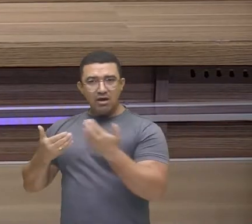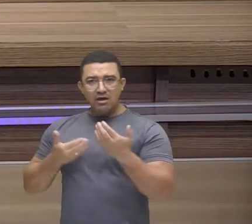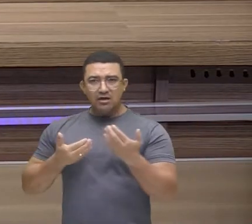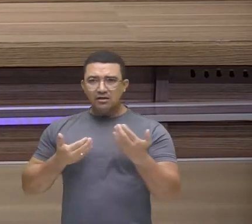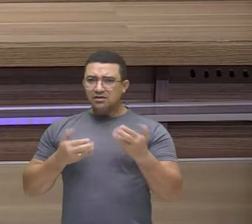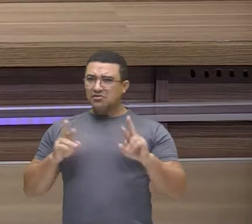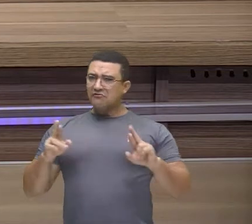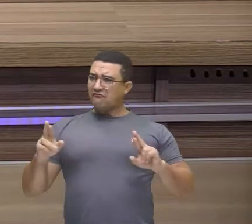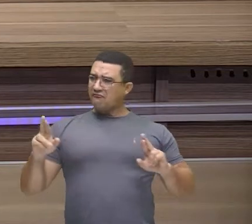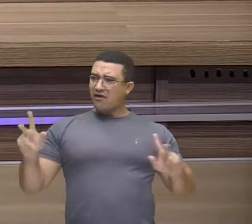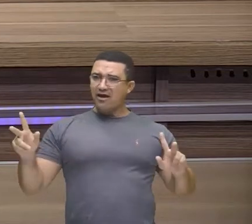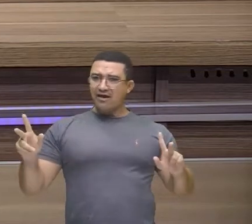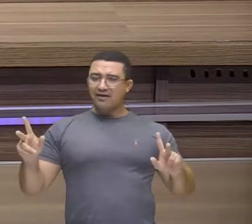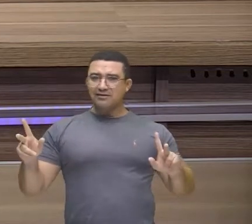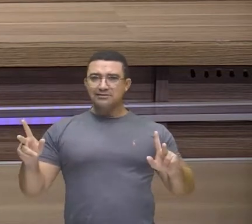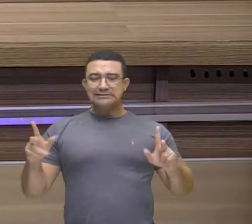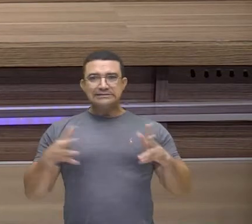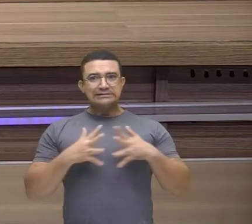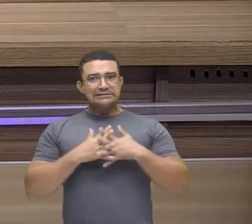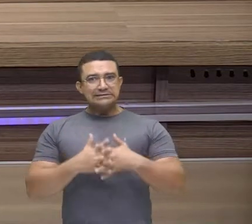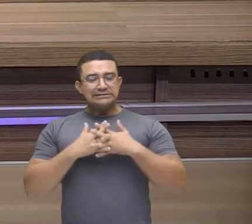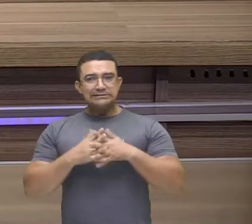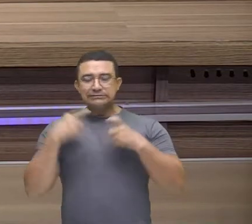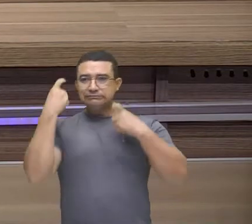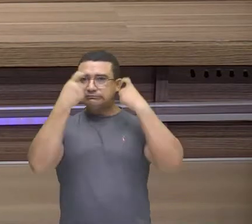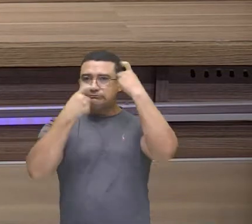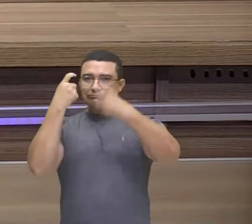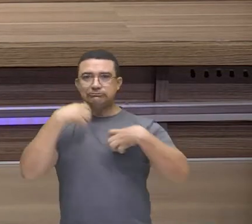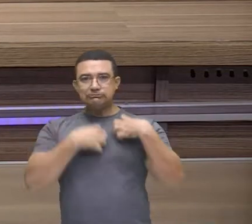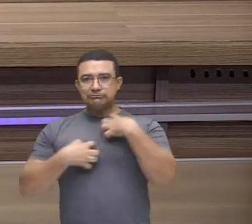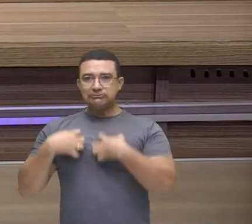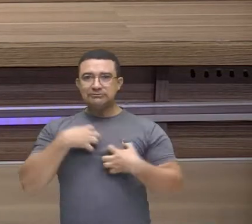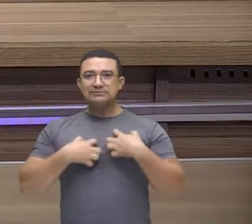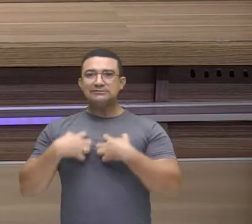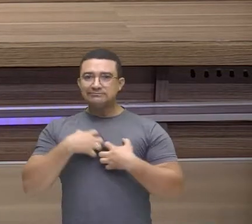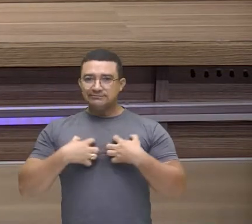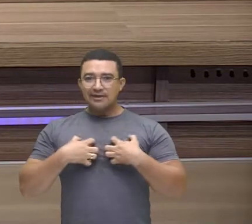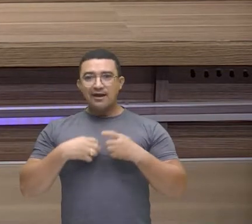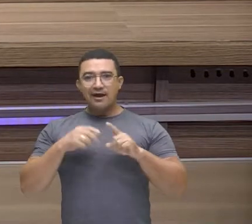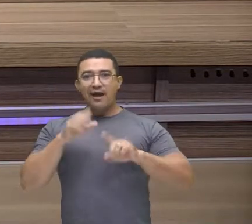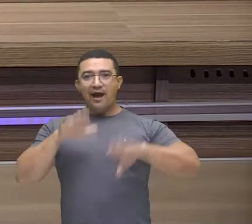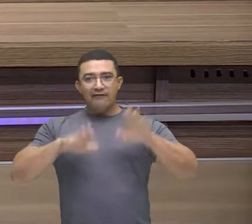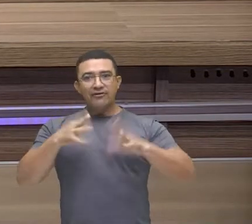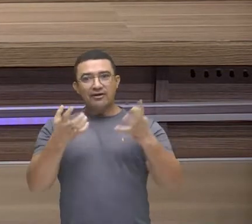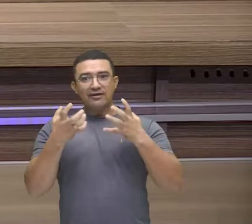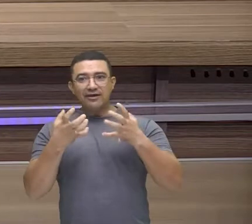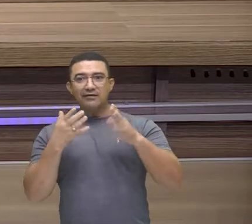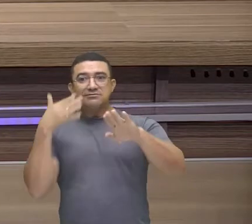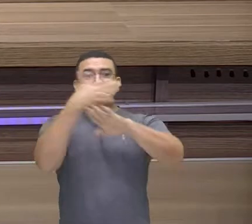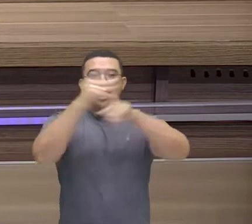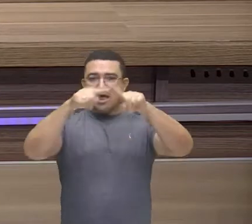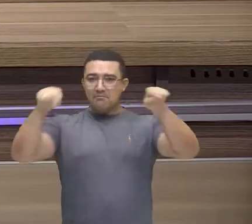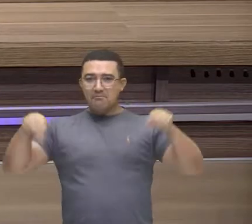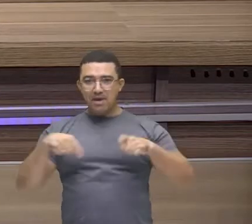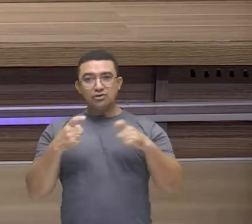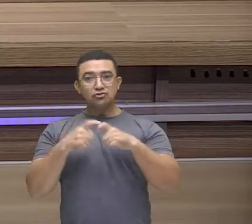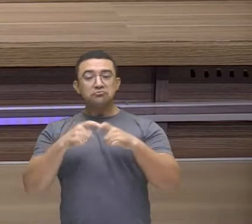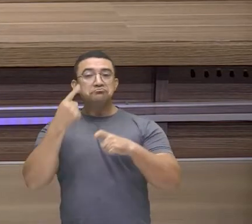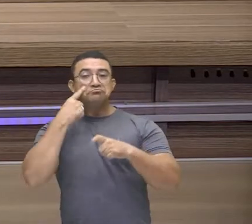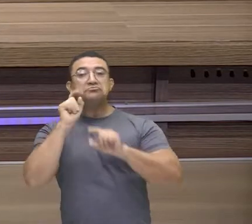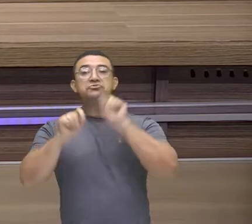então vira um transtorno, né? E fica aí querem às vezes levar para que a gente possa tentar fazer essa